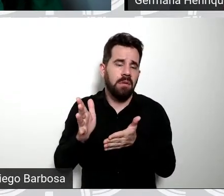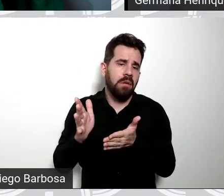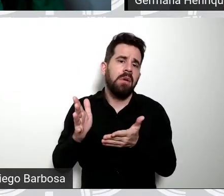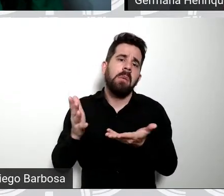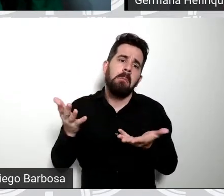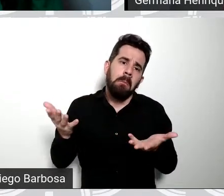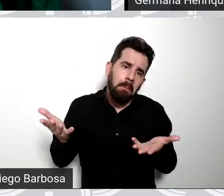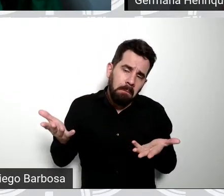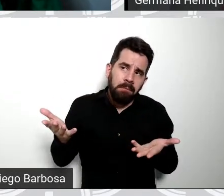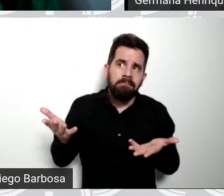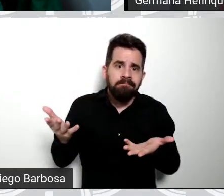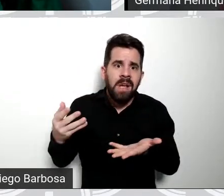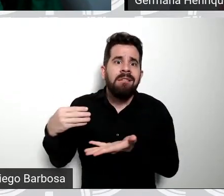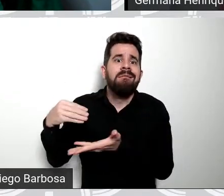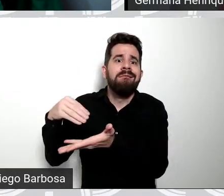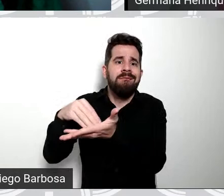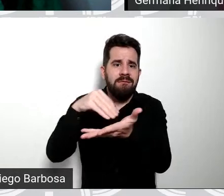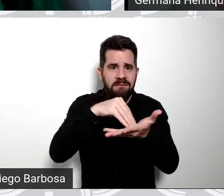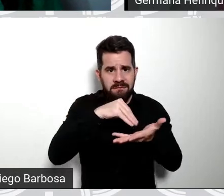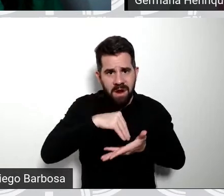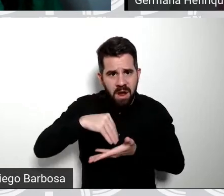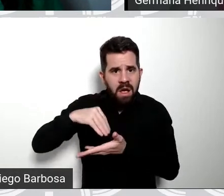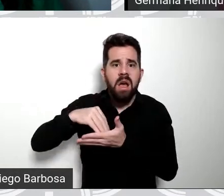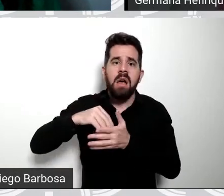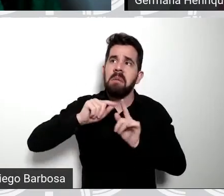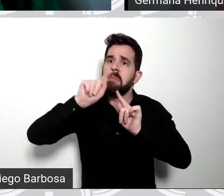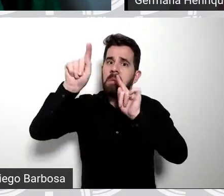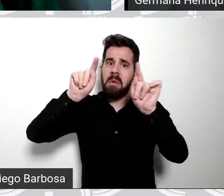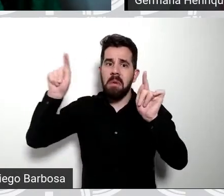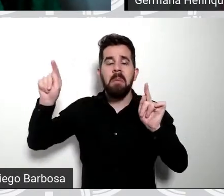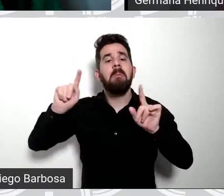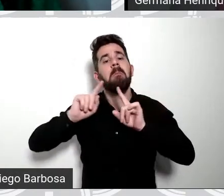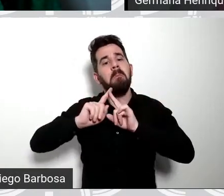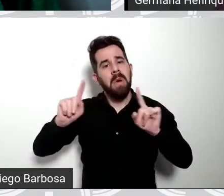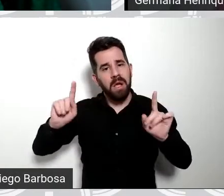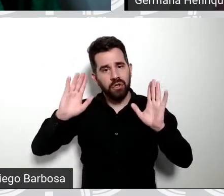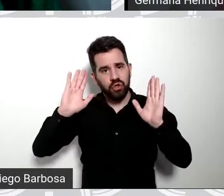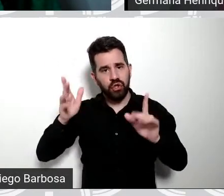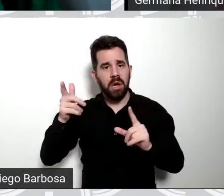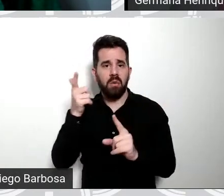lacunarmente, né? Vamos dizer assim. Uhum. Porém, atingimos esse